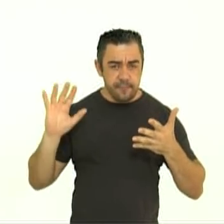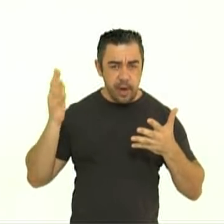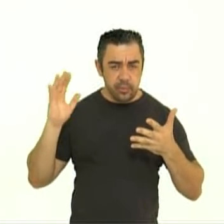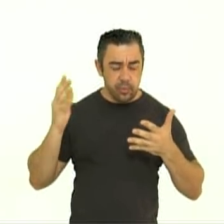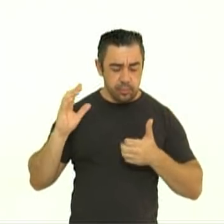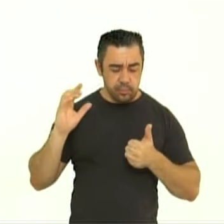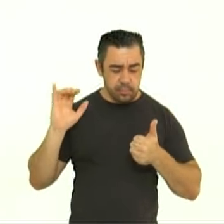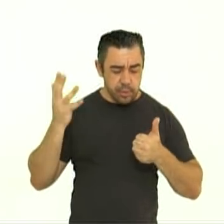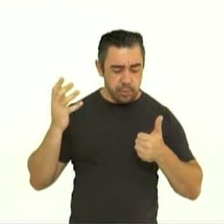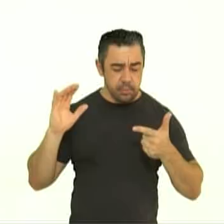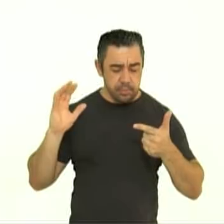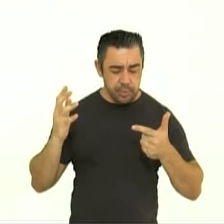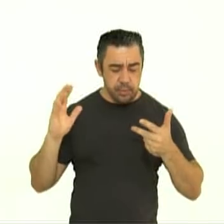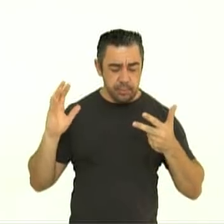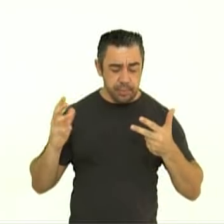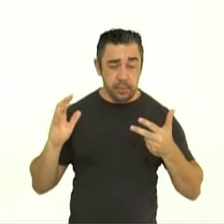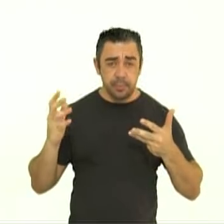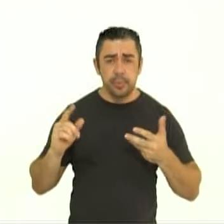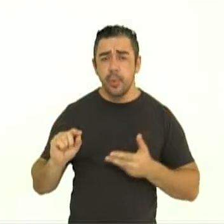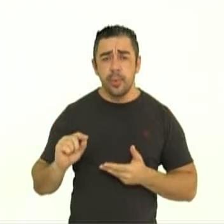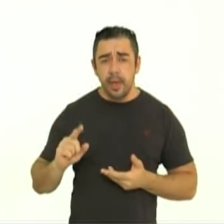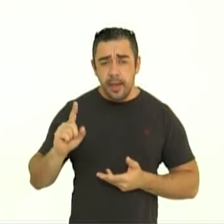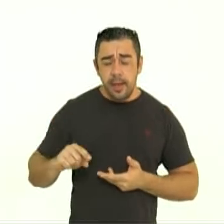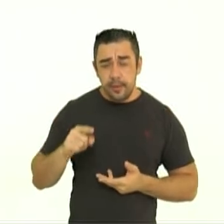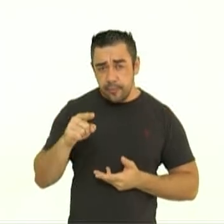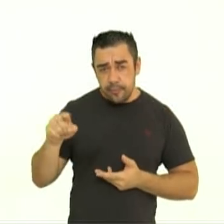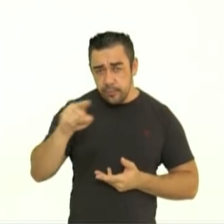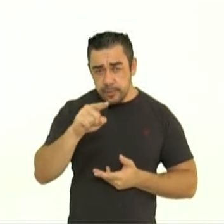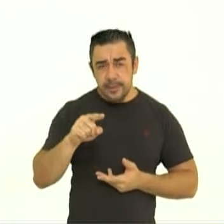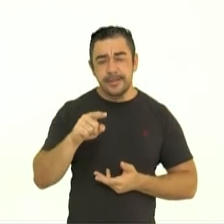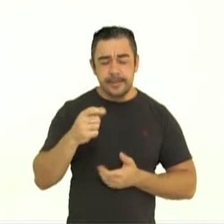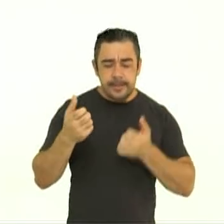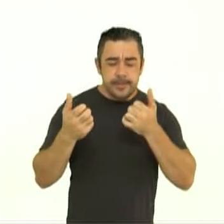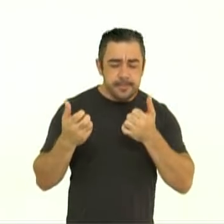para comprovar a relevância daquilo que você está